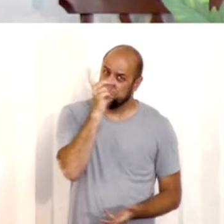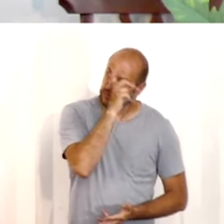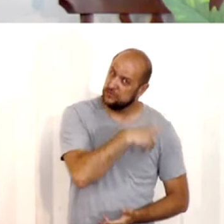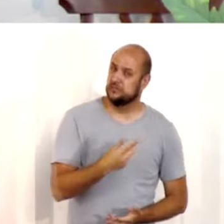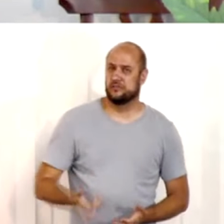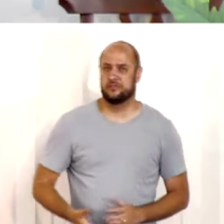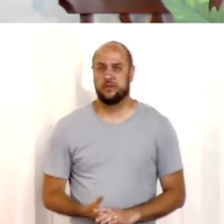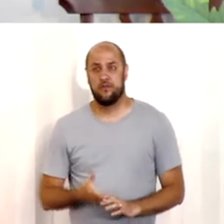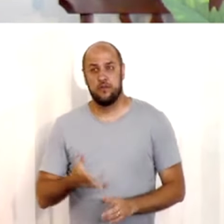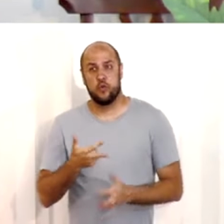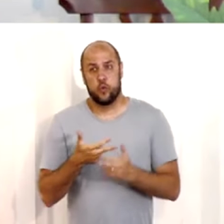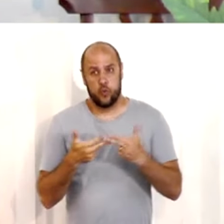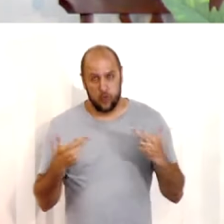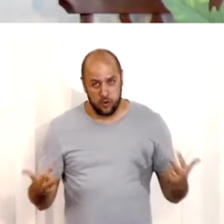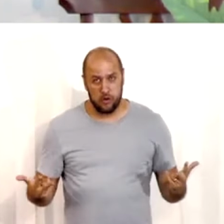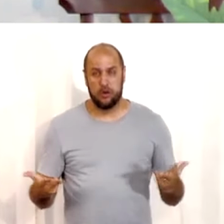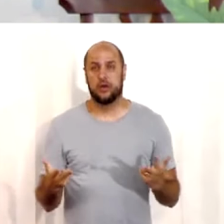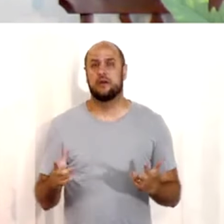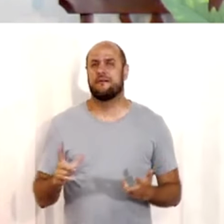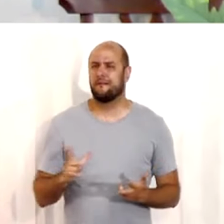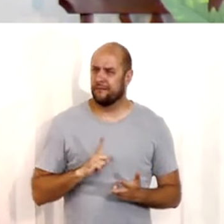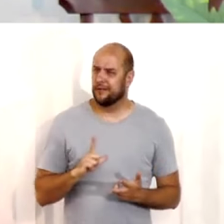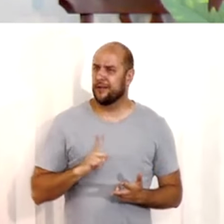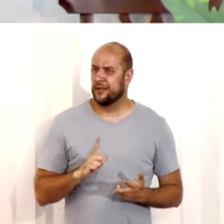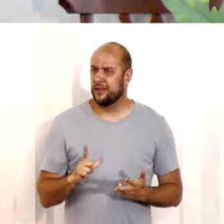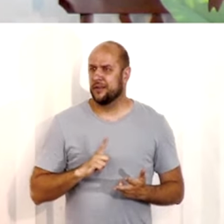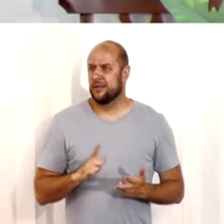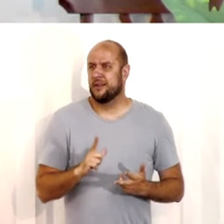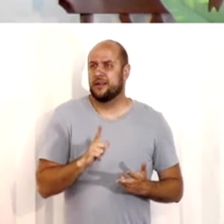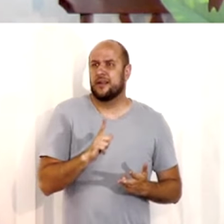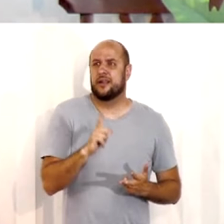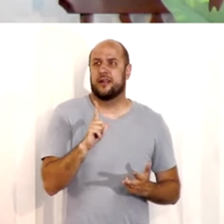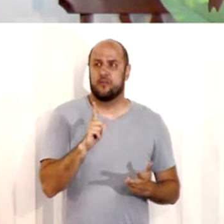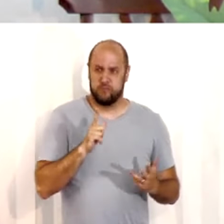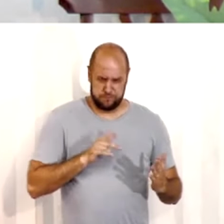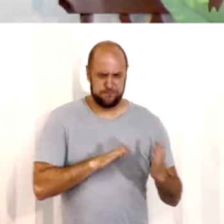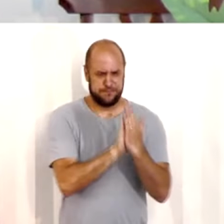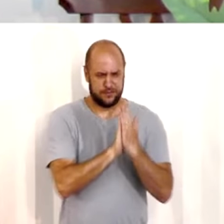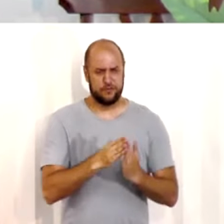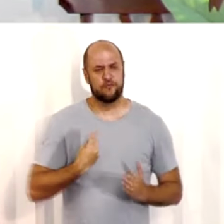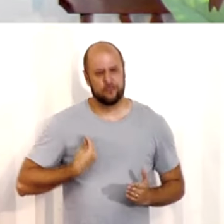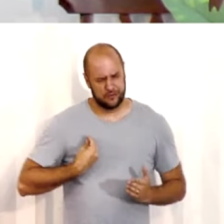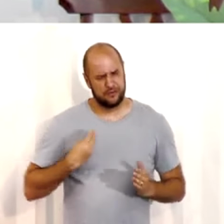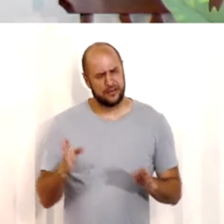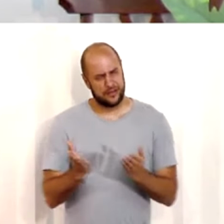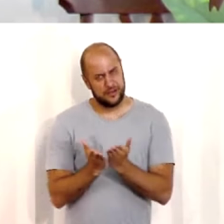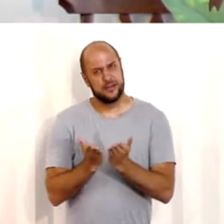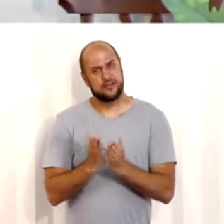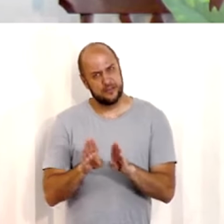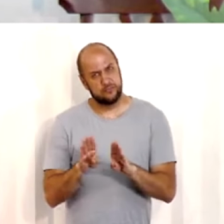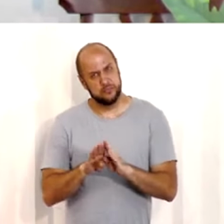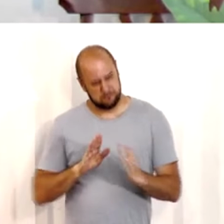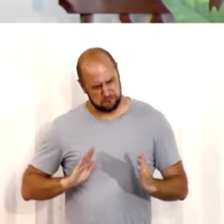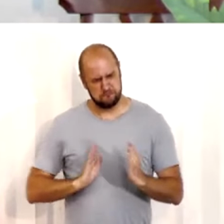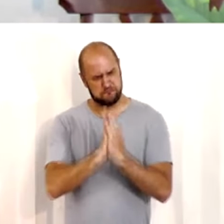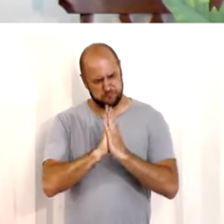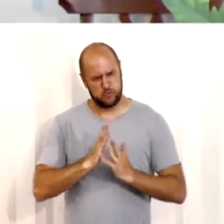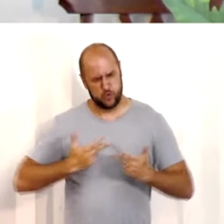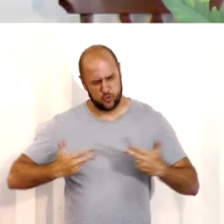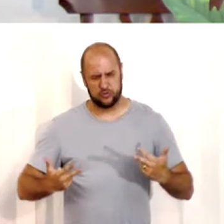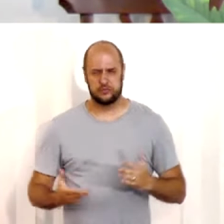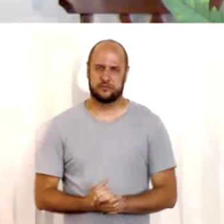tem coisas que são para serem enfrentadas, e na vida cristã, acredite, o pecado é uma dessas coisas,